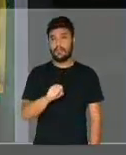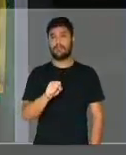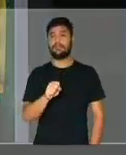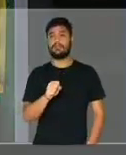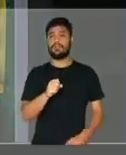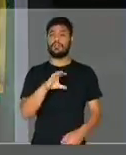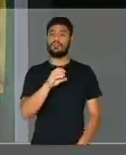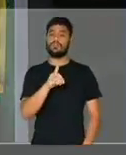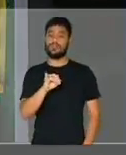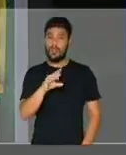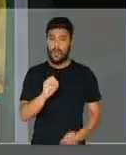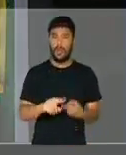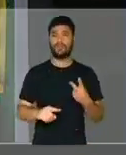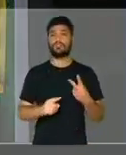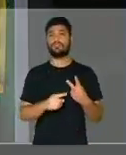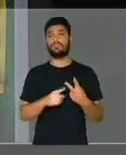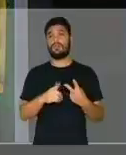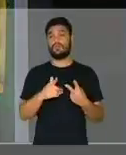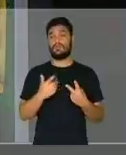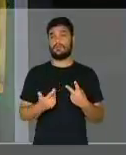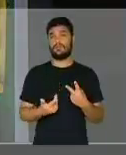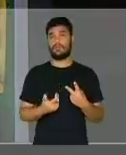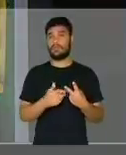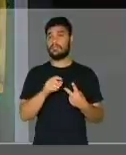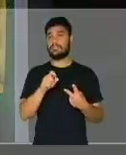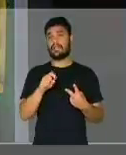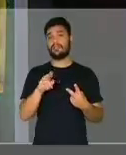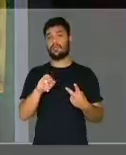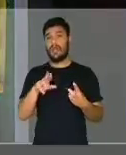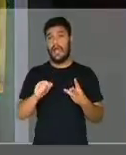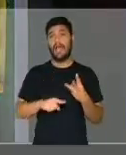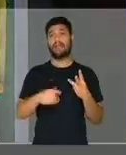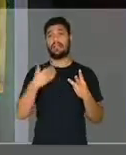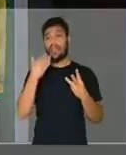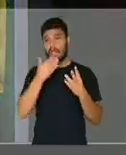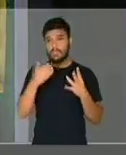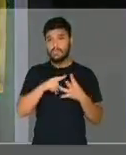de sódios e de gorduras saturadas, além do açúcar,